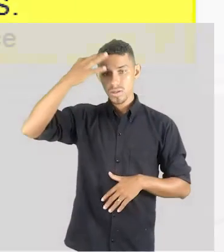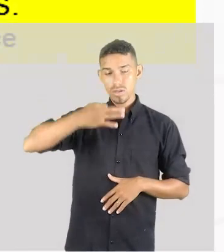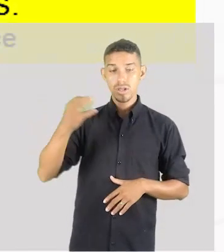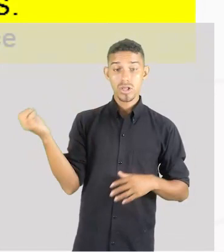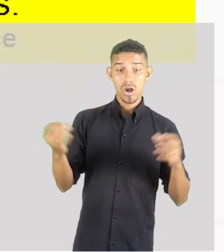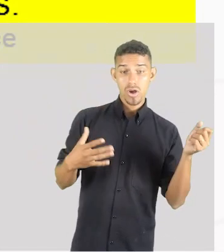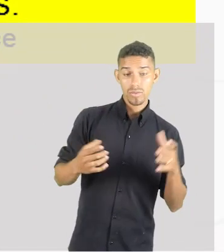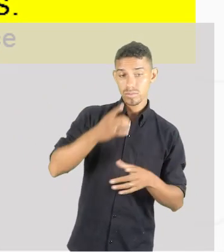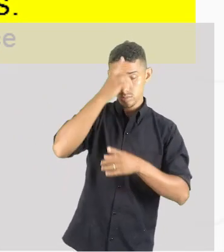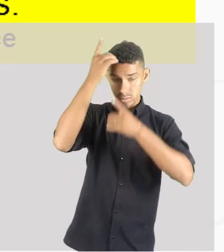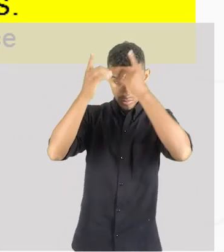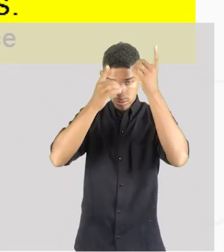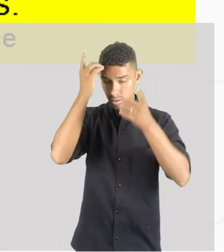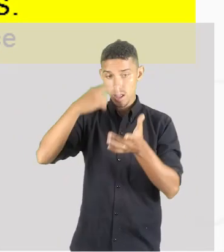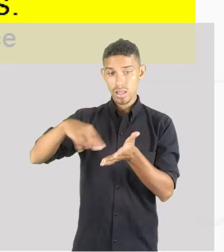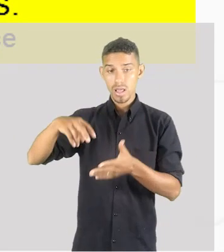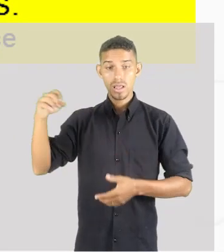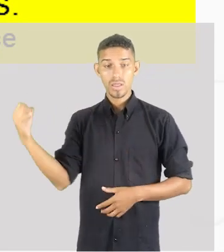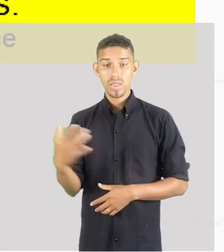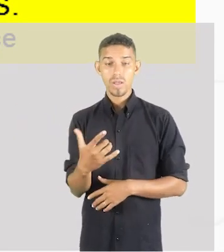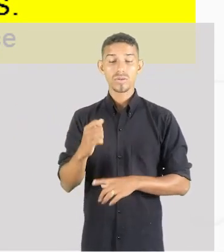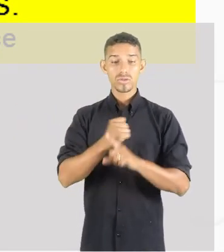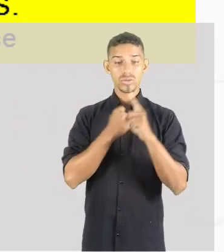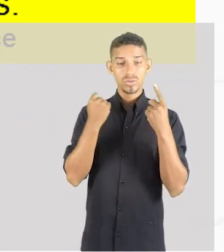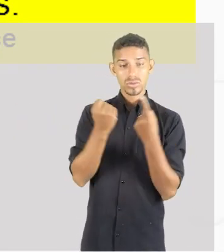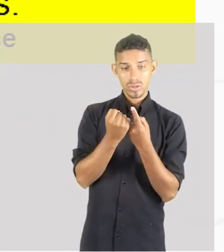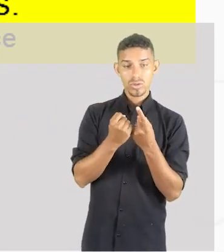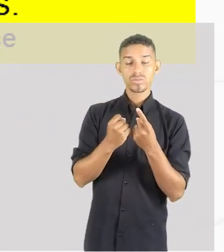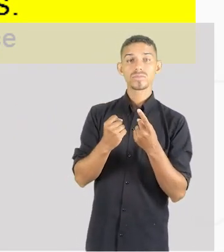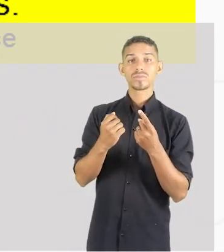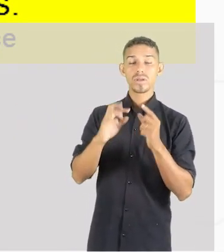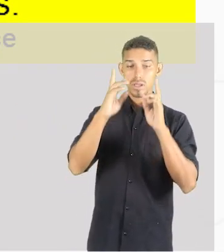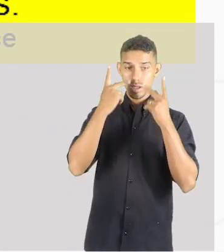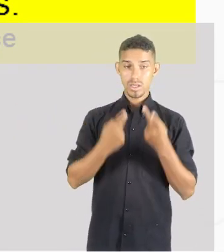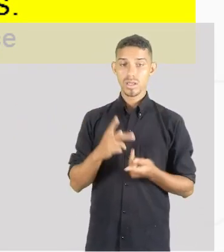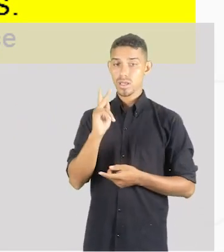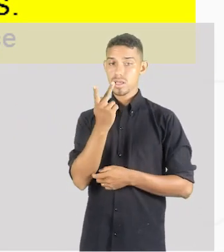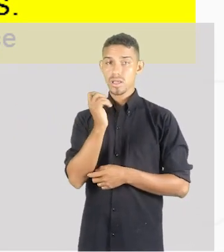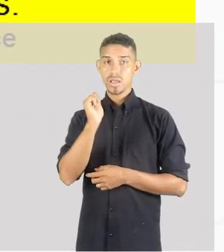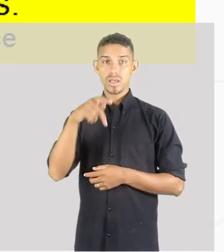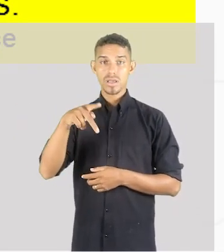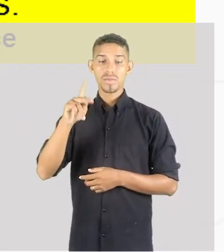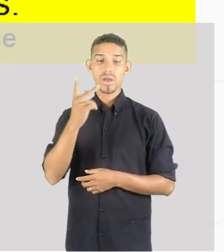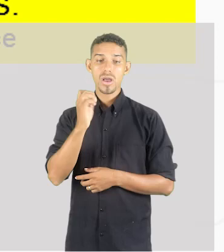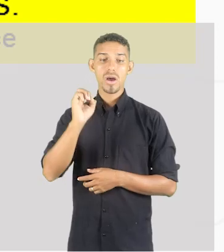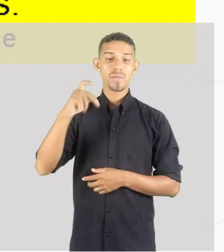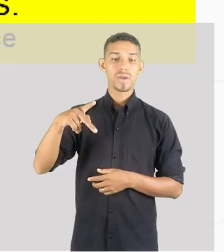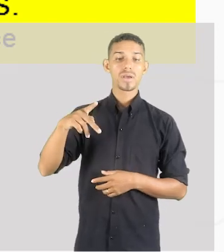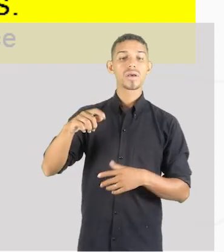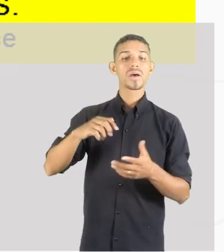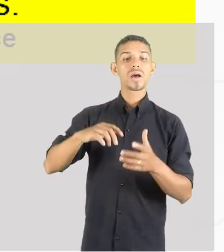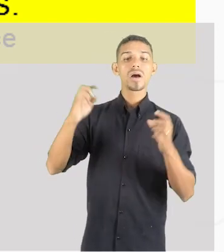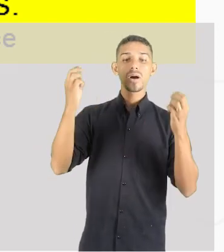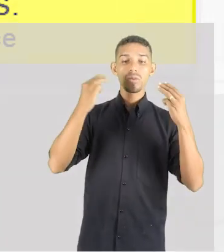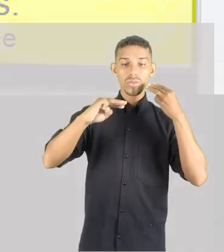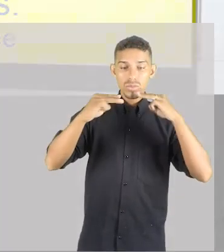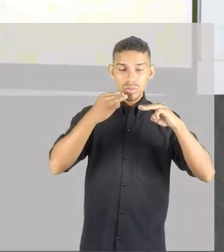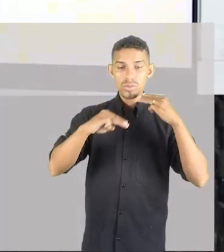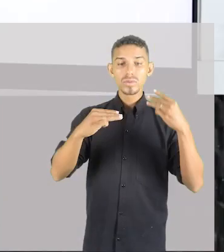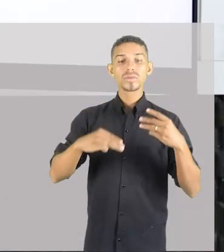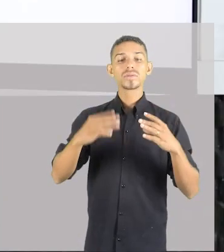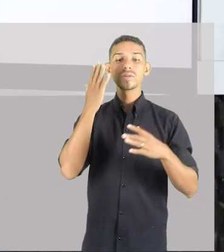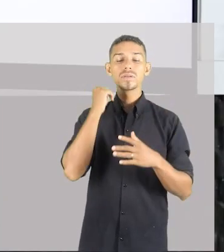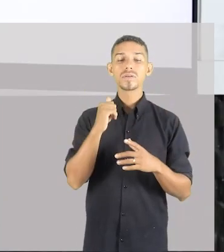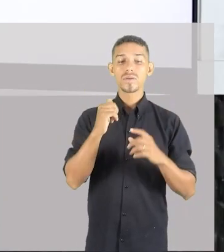Passos criatividade dança nova danças sociais urbanas Hip Hop dance música de hip hop ou rap dançarinos